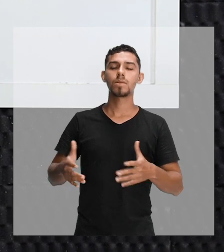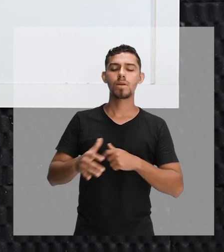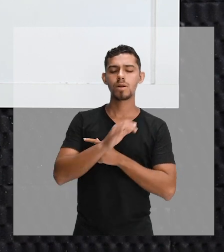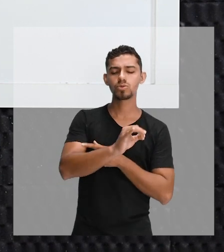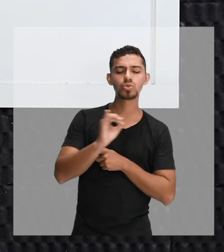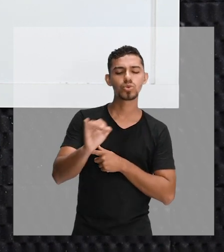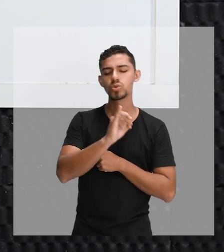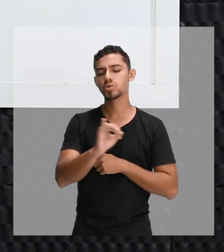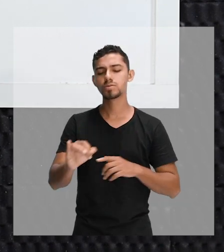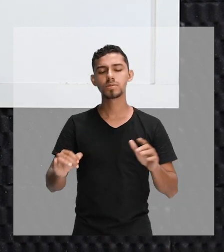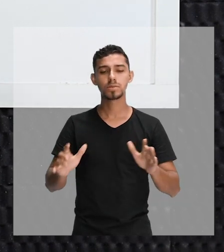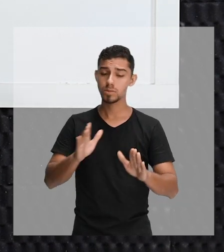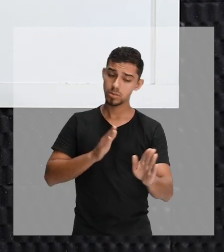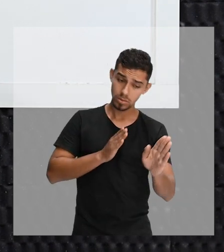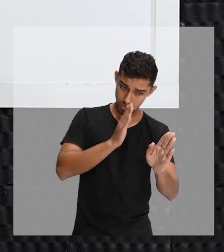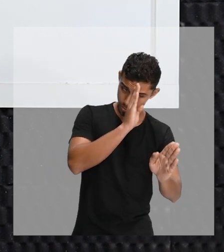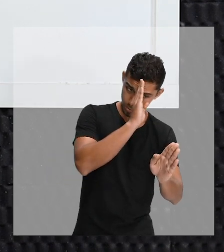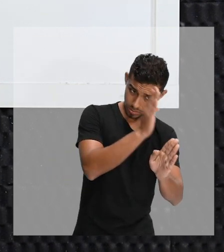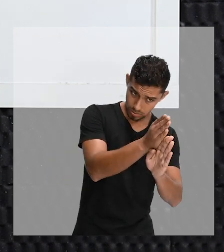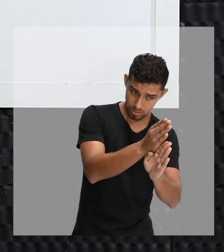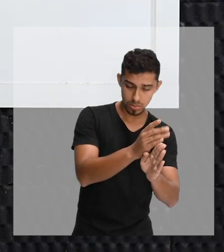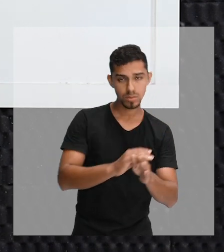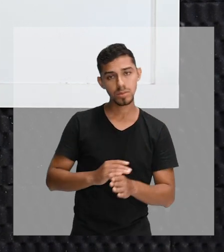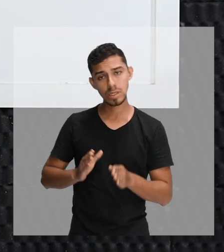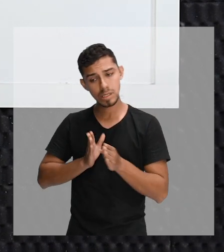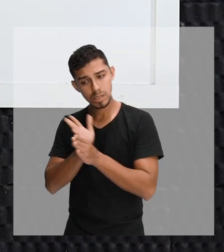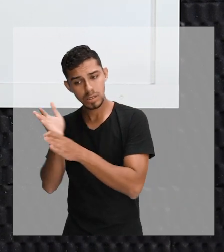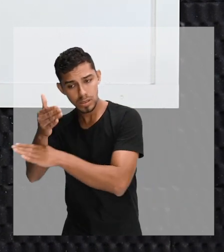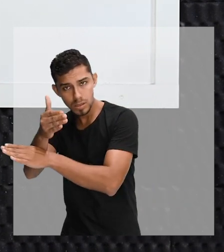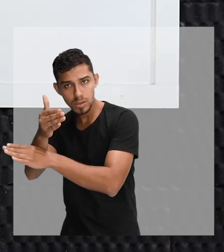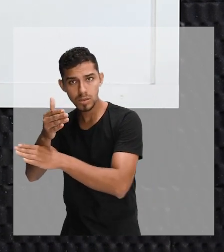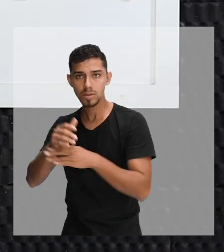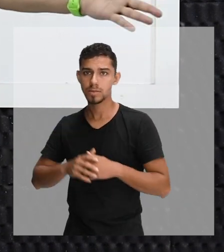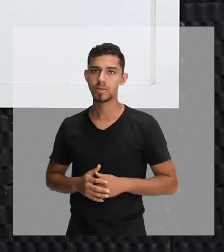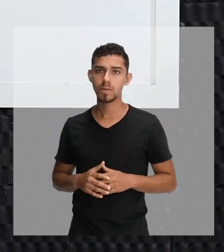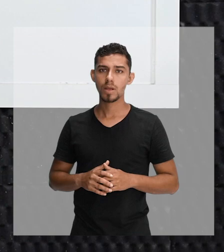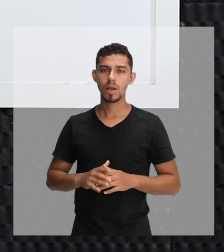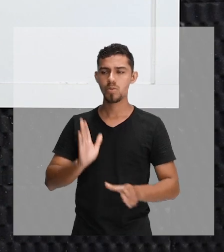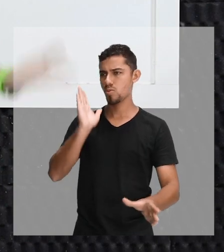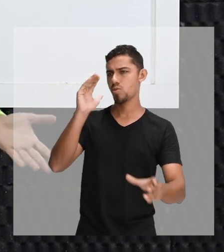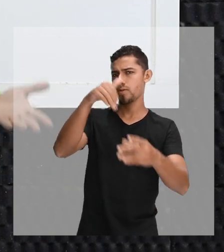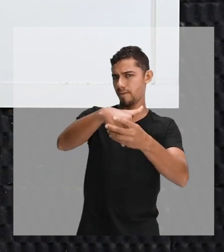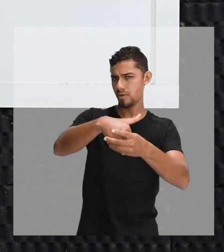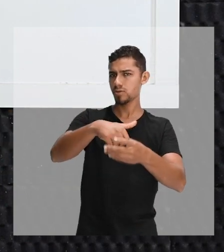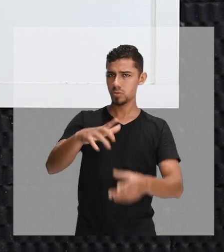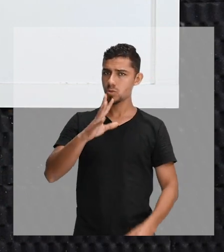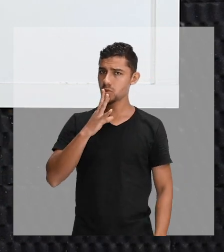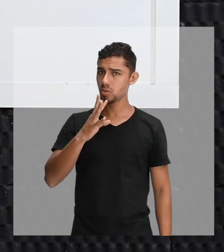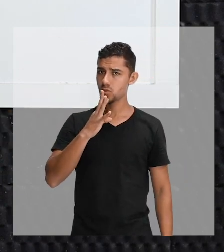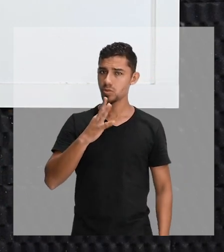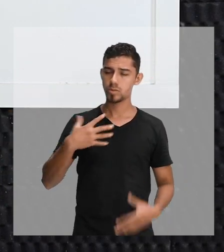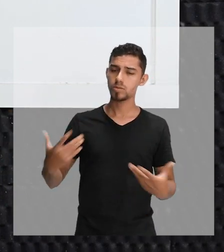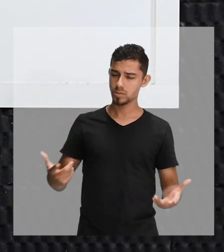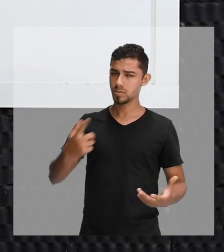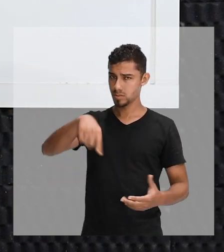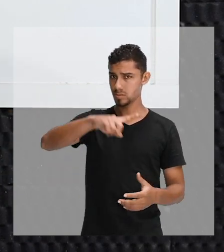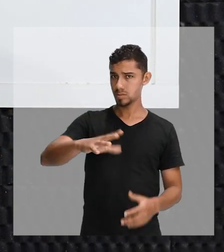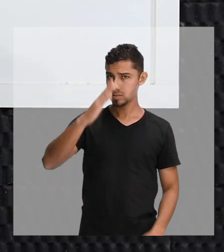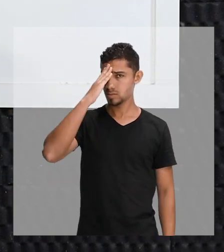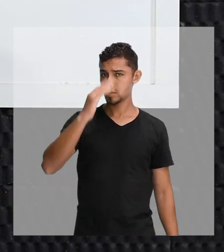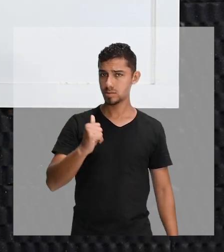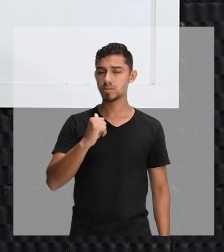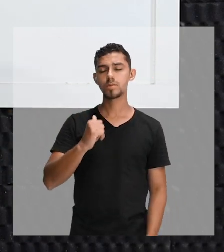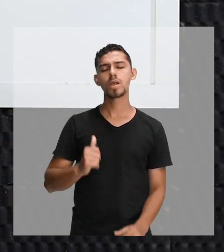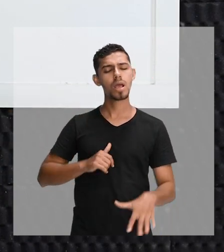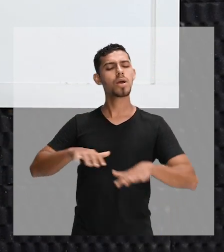instrumentos de participação que são diretos ou até mesmo indiretos, tá? Por exemplo, o voto que você tanto conhece, você sabe que há